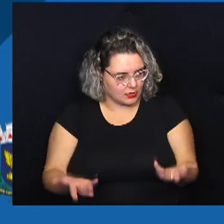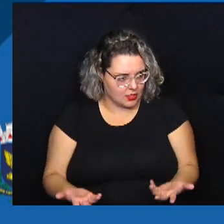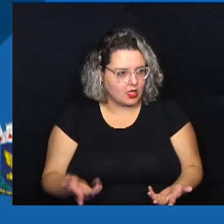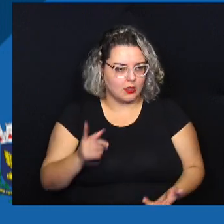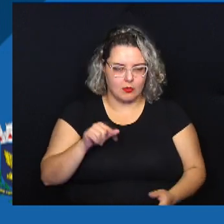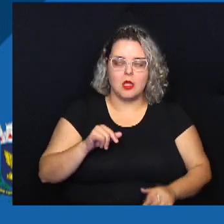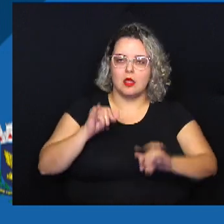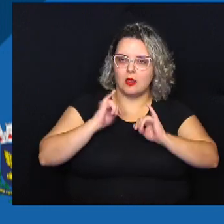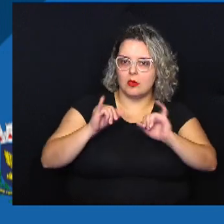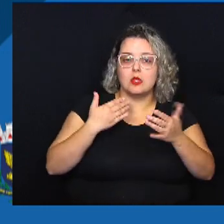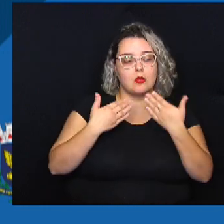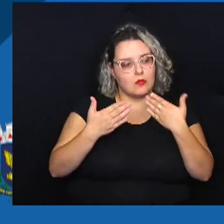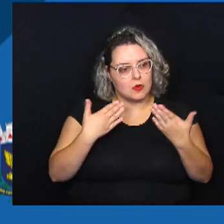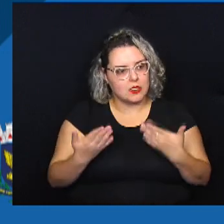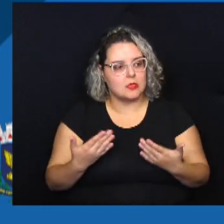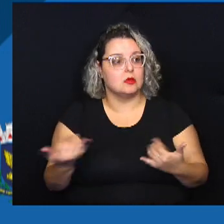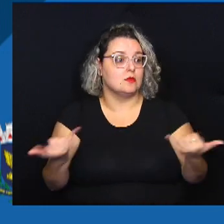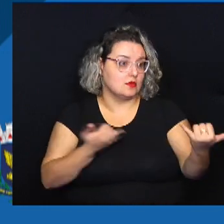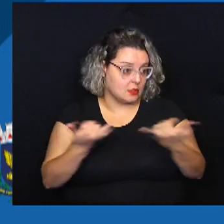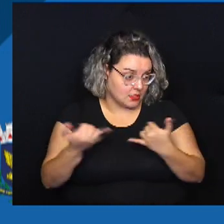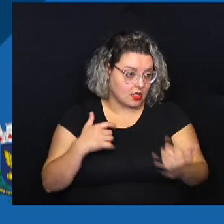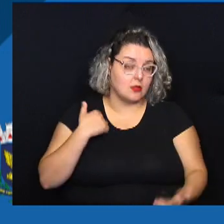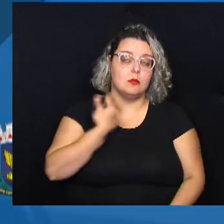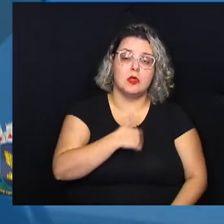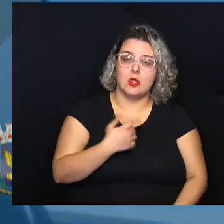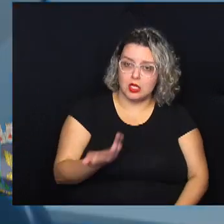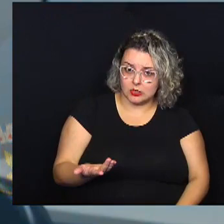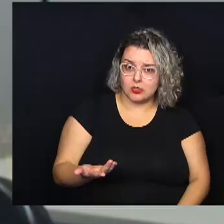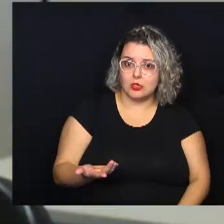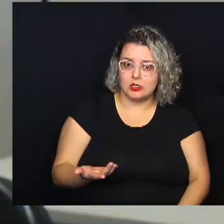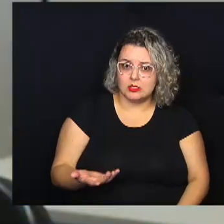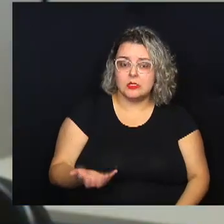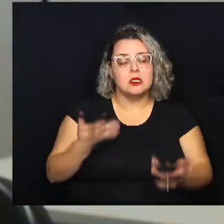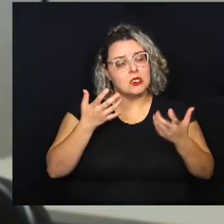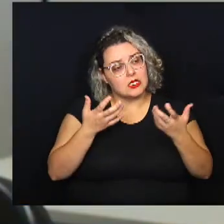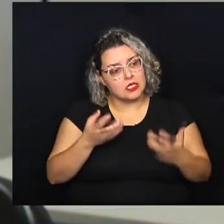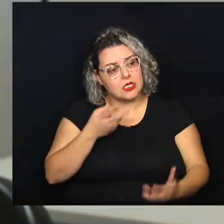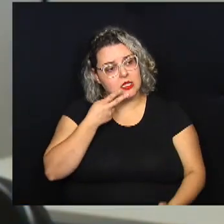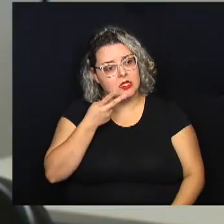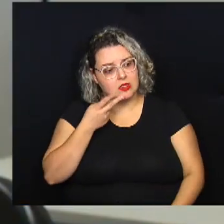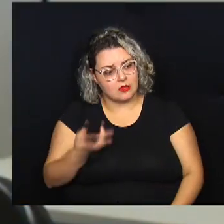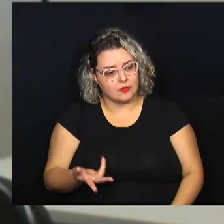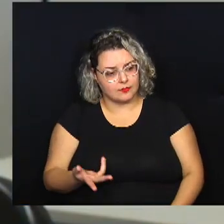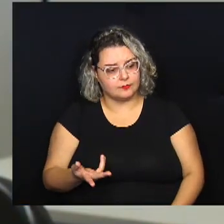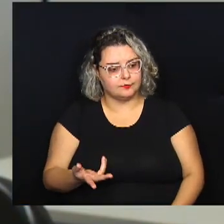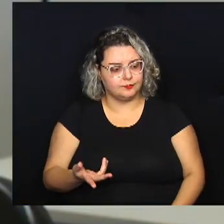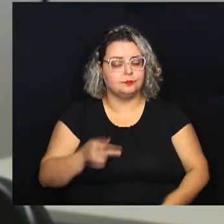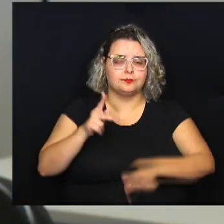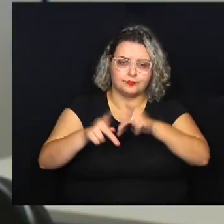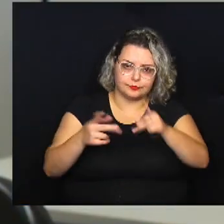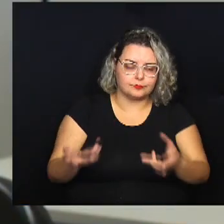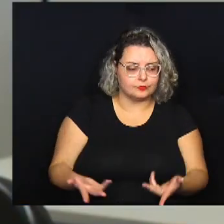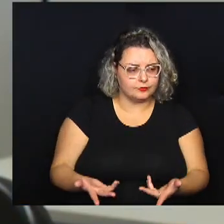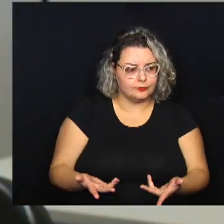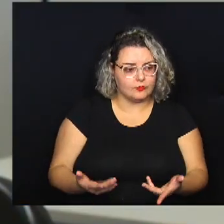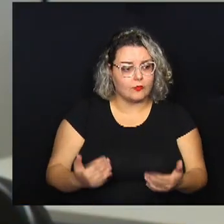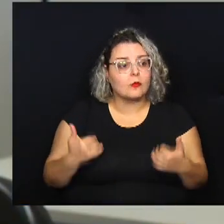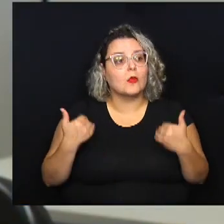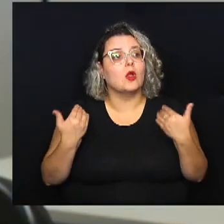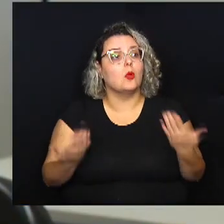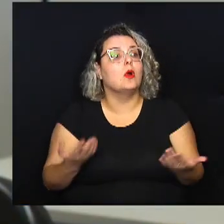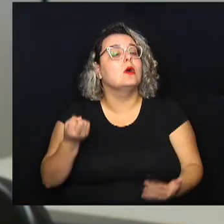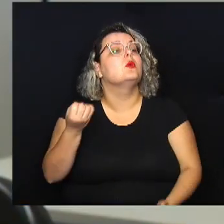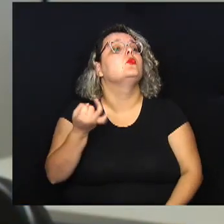gente conversou, o que vocês repassaram para a gente. Eu gostaria que você passasse para a população